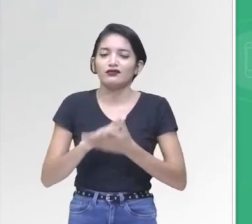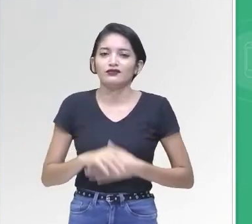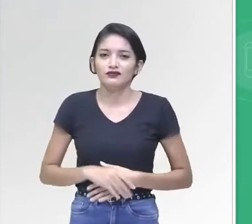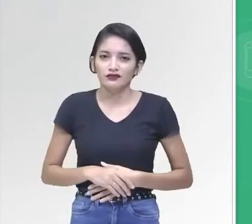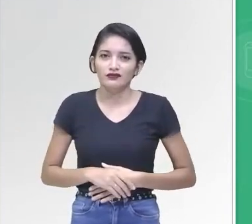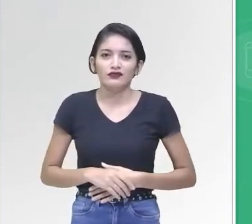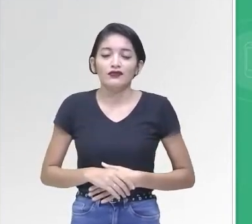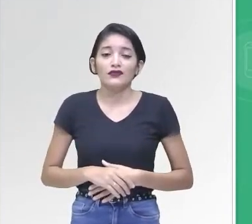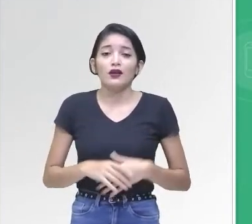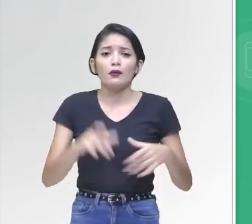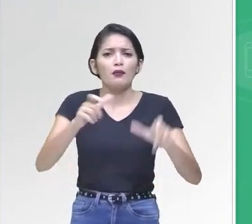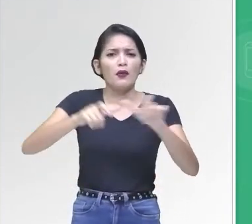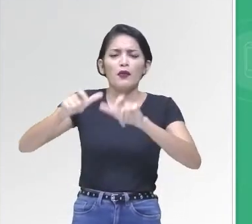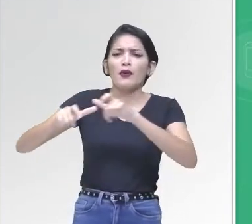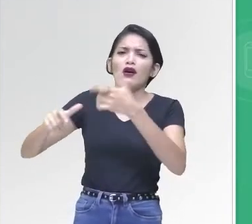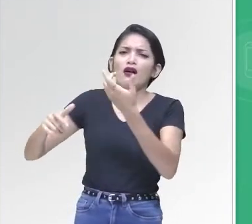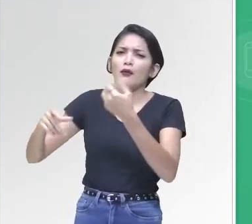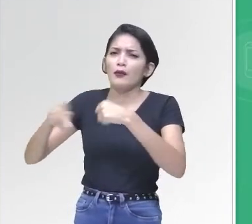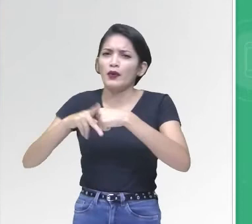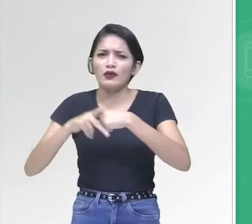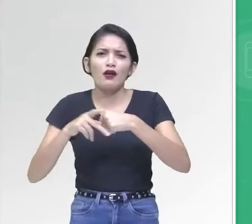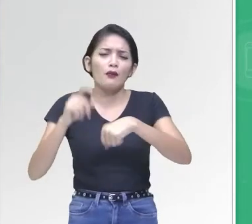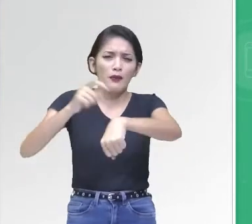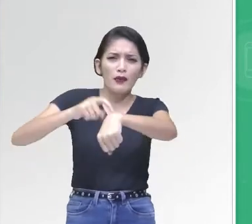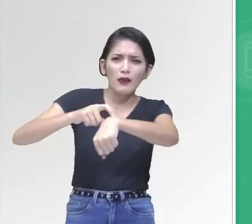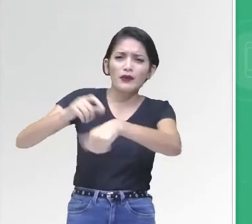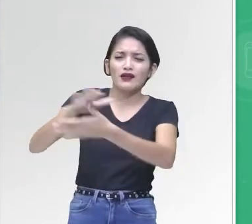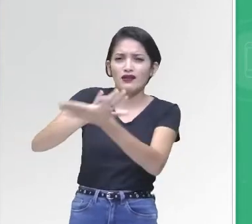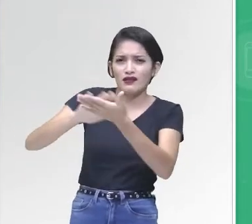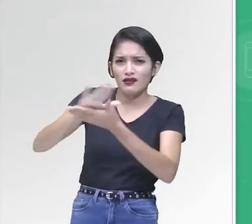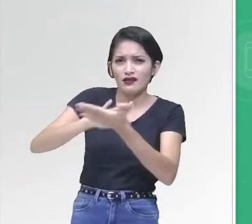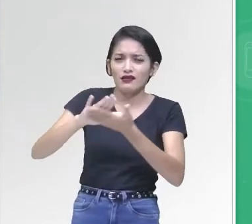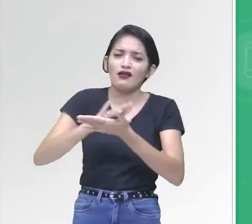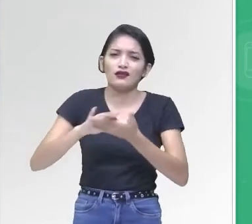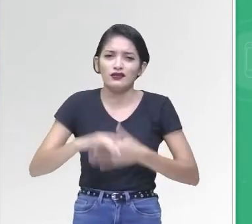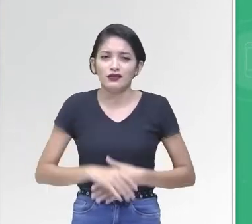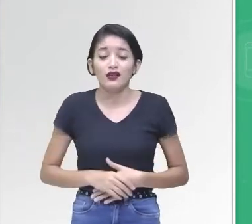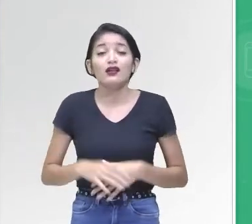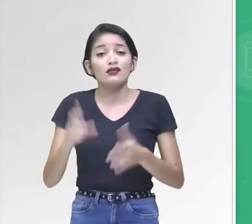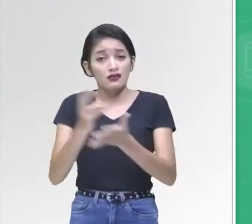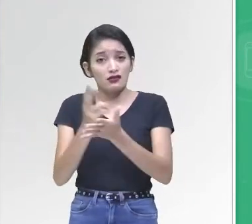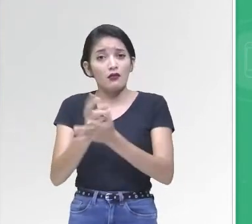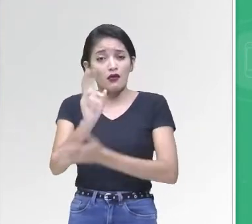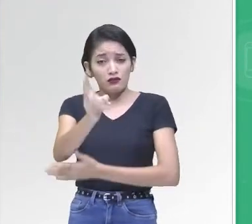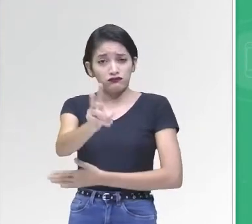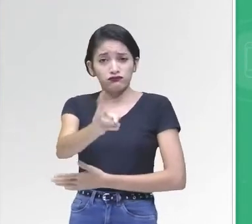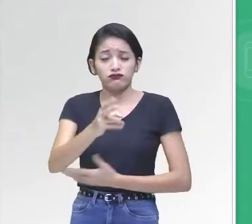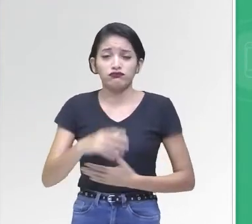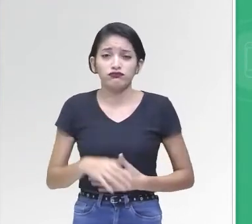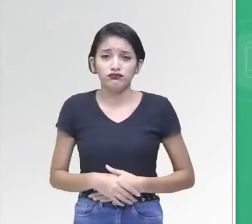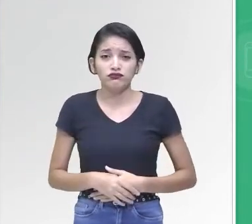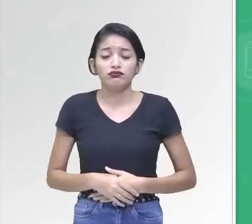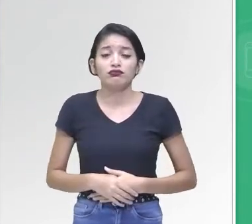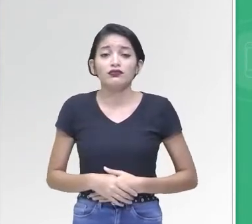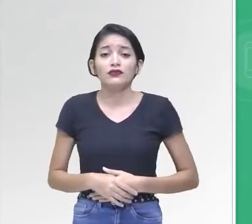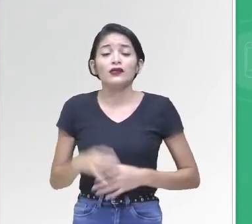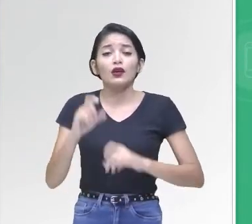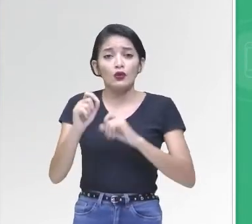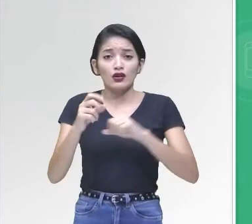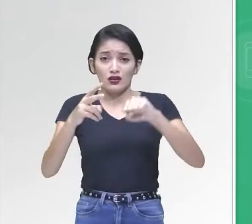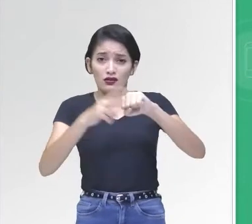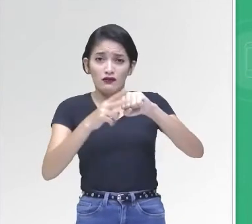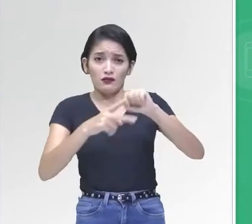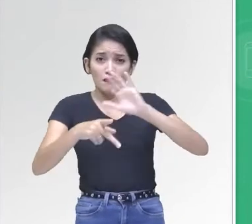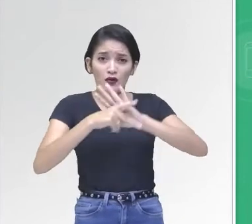nenhuma pessoa, nenhum pronome pessoal, nenhum tempo do verbo e em nenhum modo. A raiz sempre é aquela, ok? Isso define o verbo